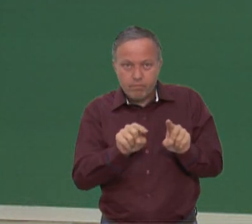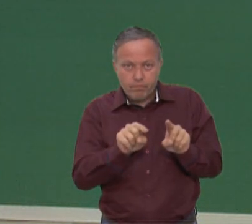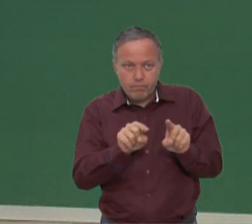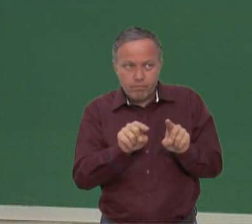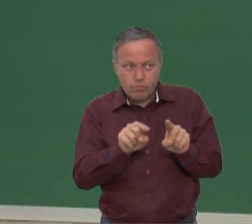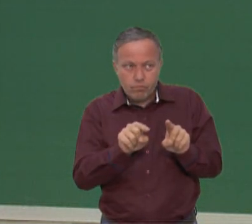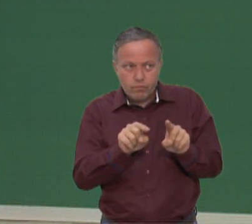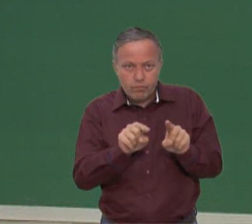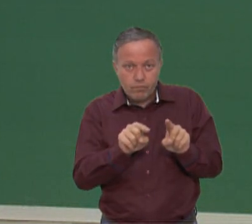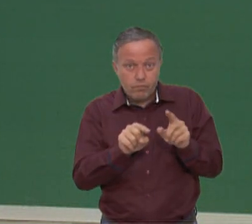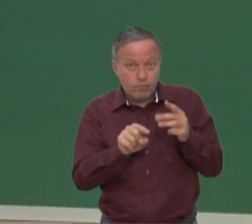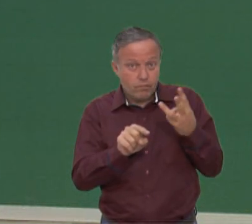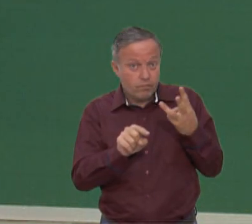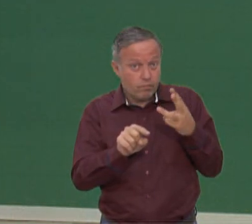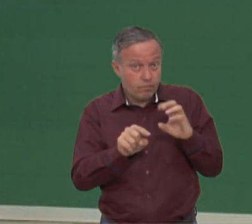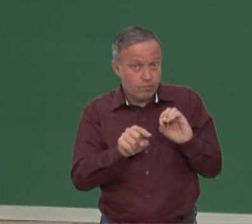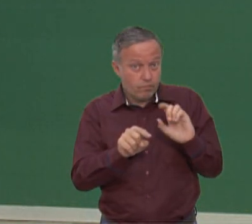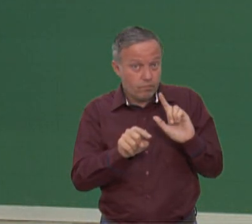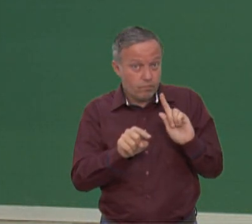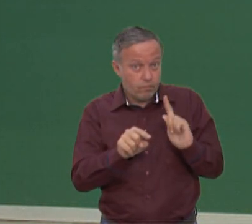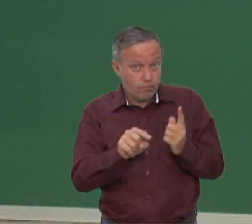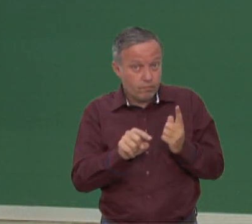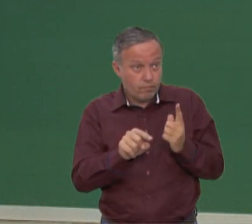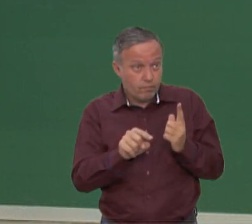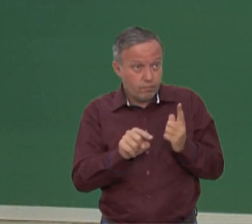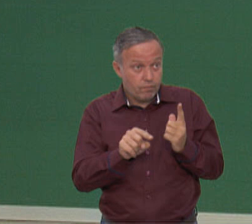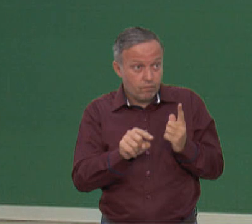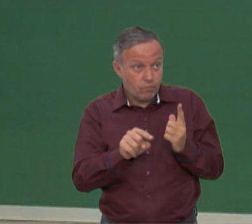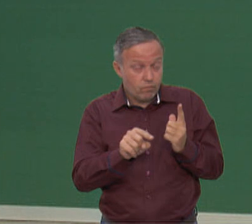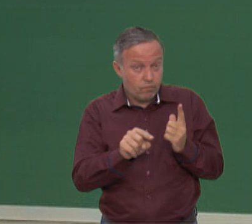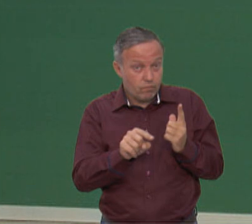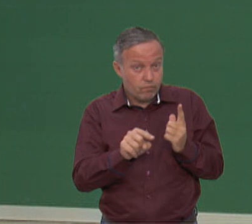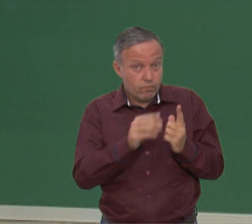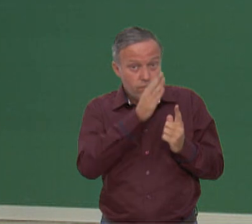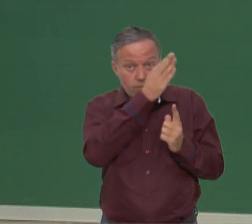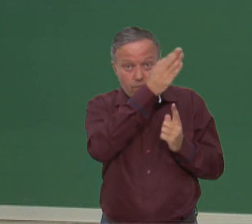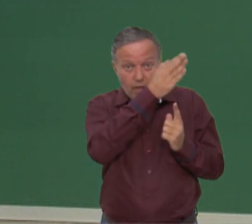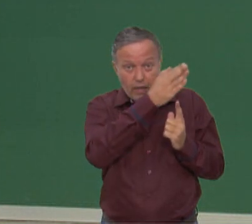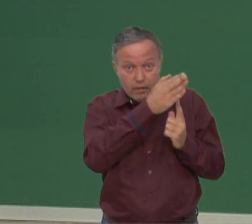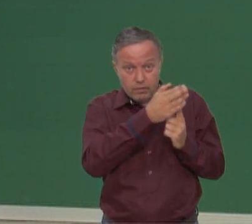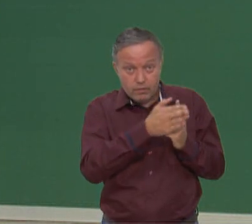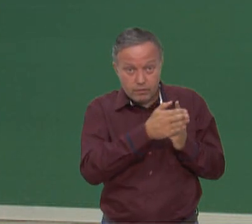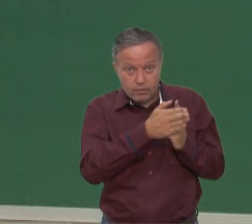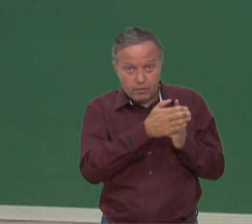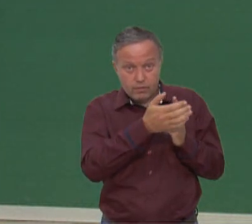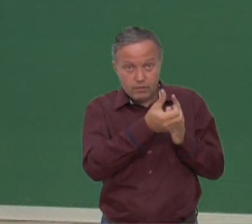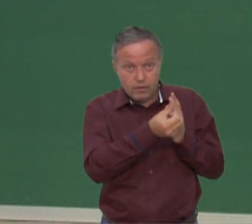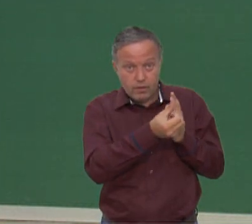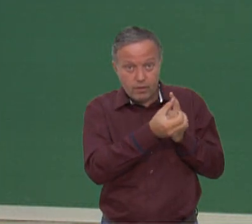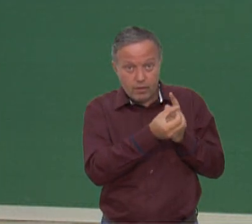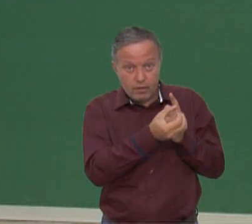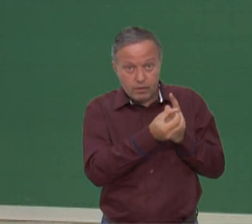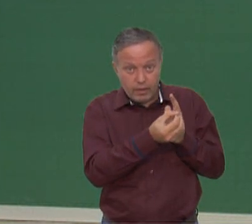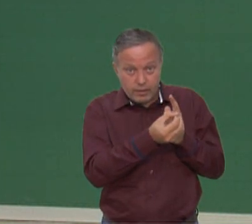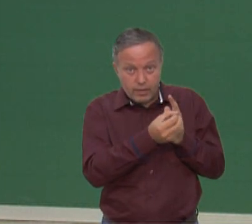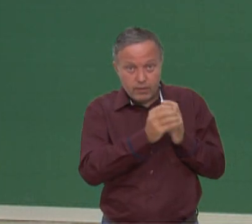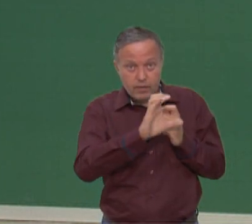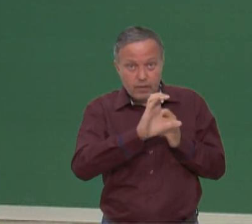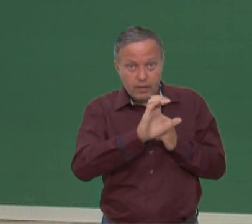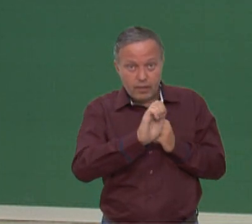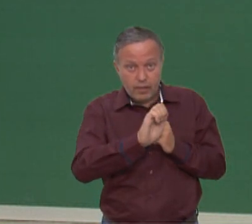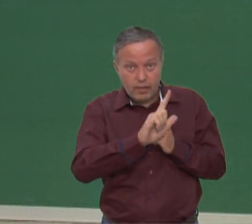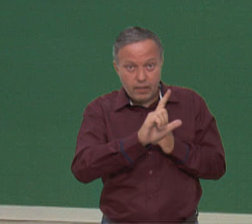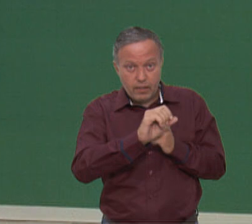gráfico foi de 30 graus, e percebam que na vertical a quantidade de calor inserida ali foi de 600 calorias. Então